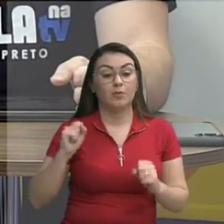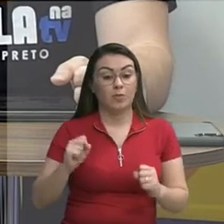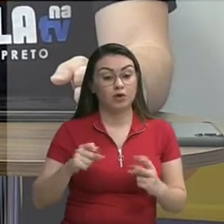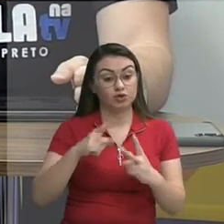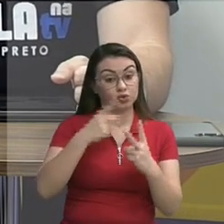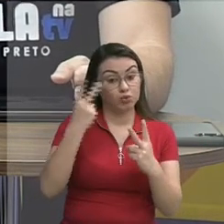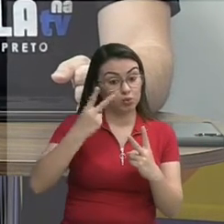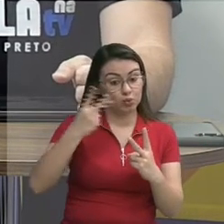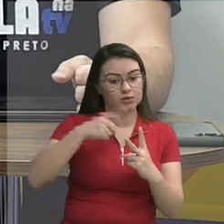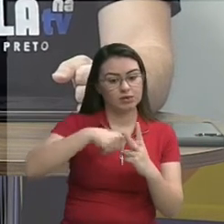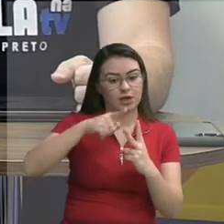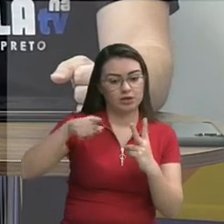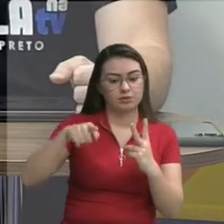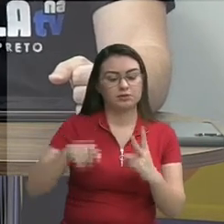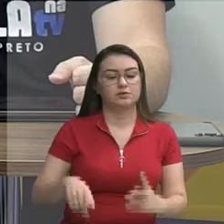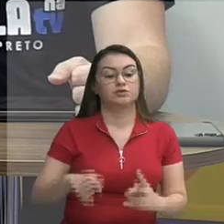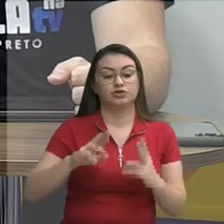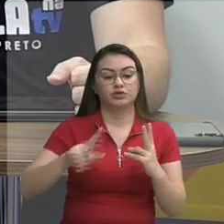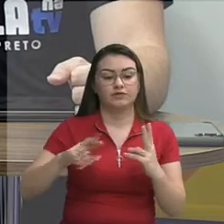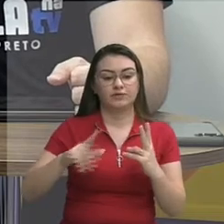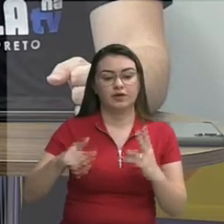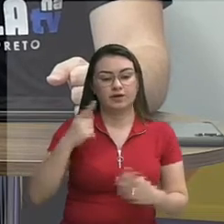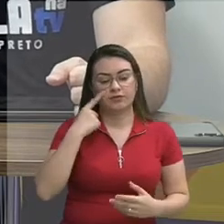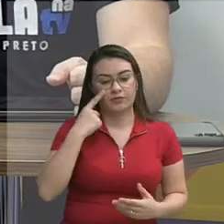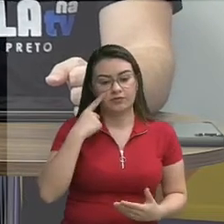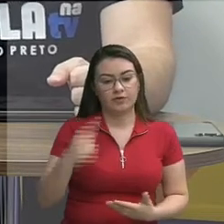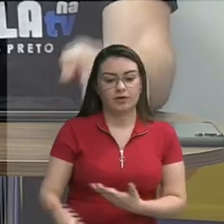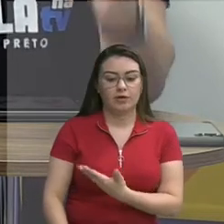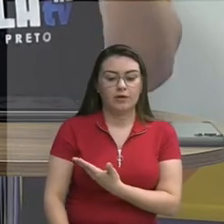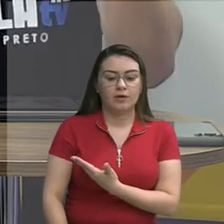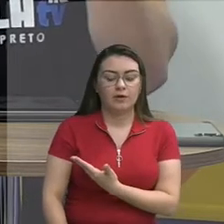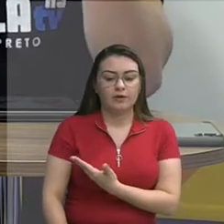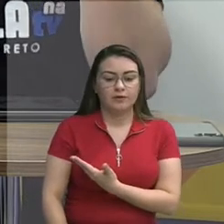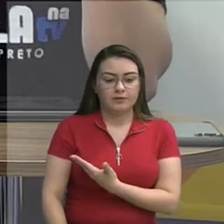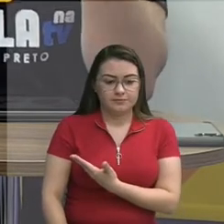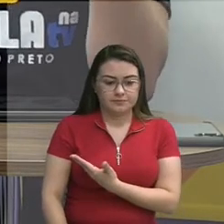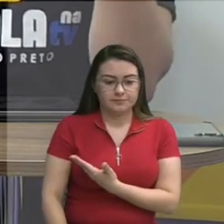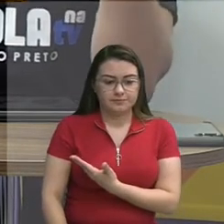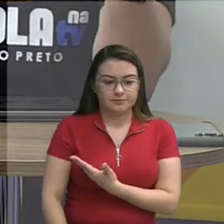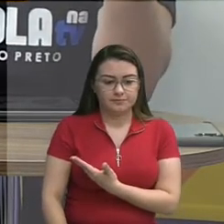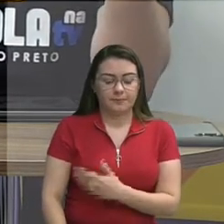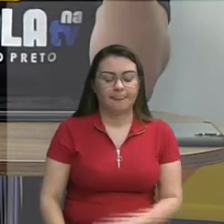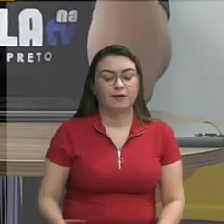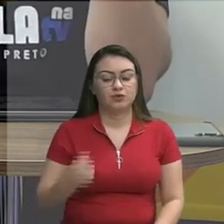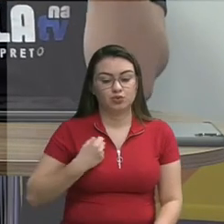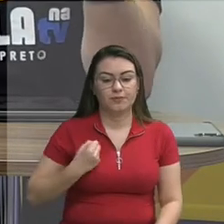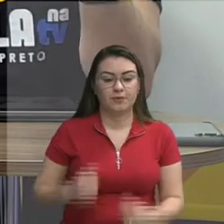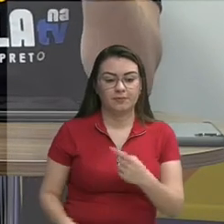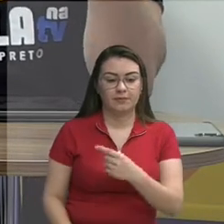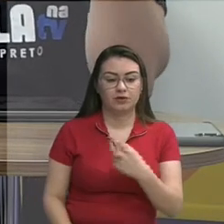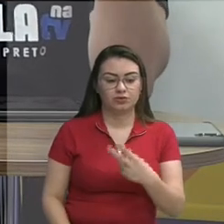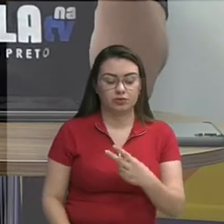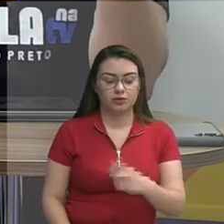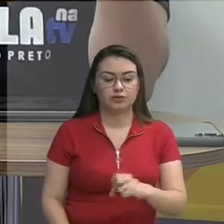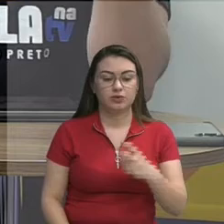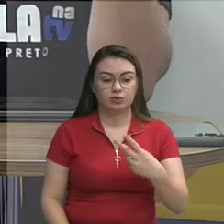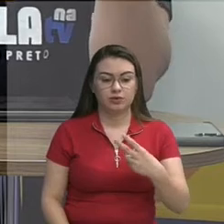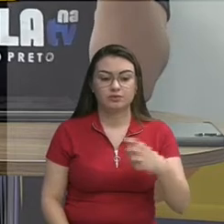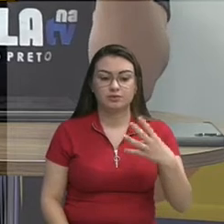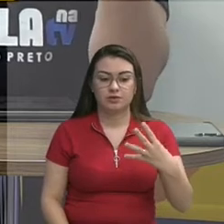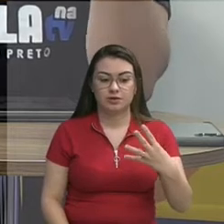Ah tá bom gente então vamos lá ó Vamos acertar umas coisas Será que os números - dois dois